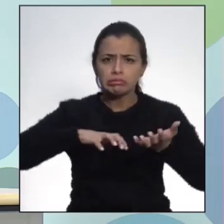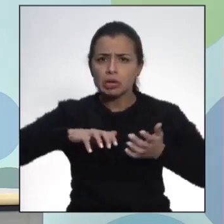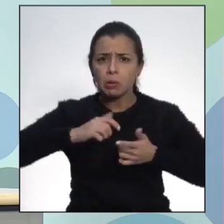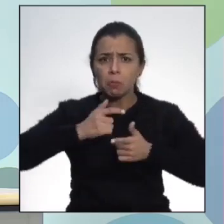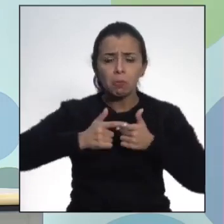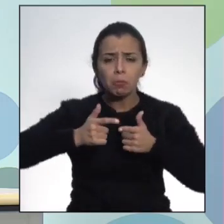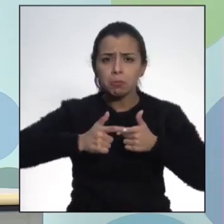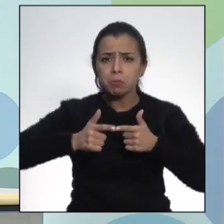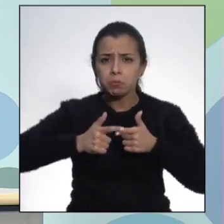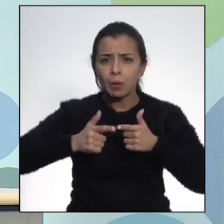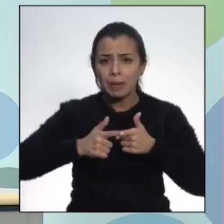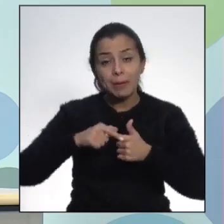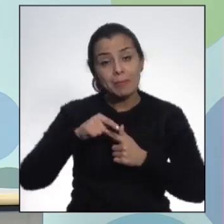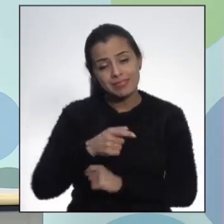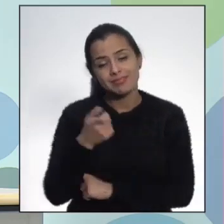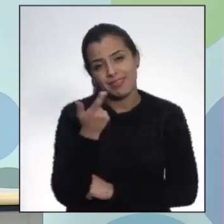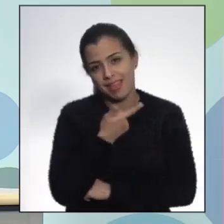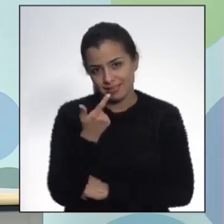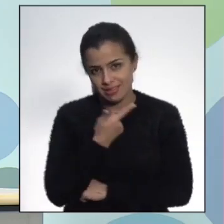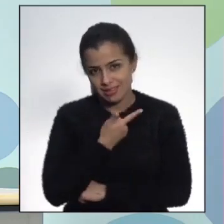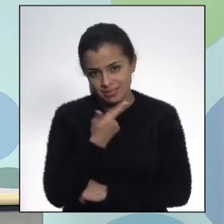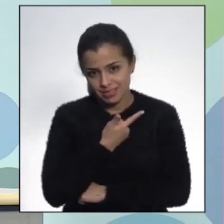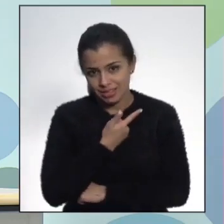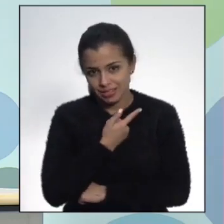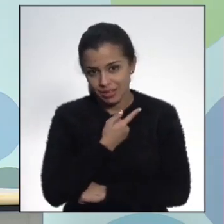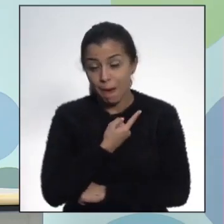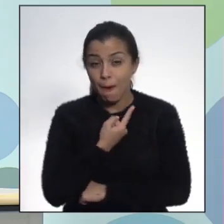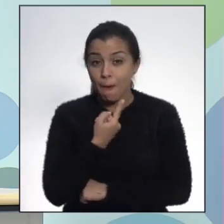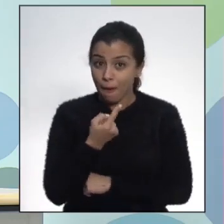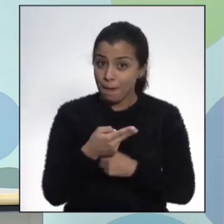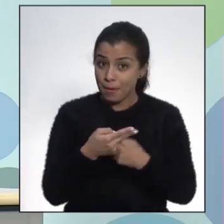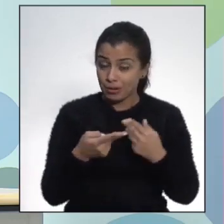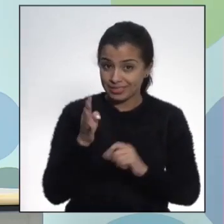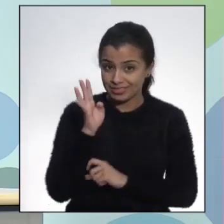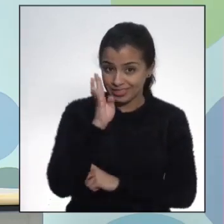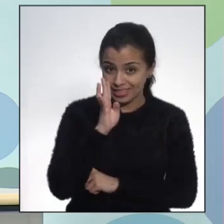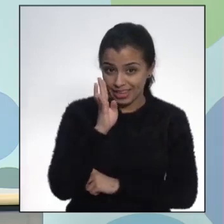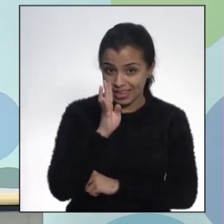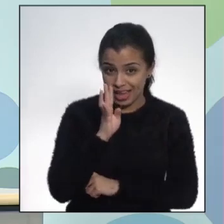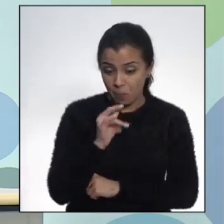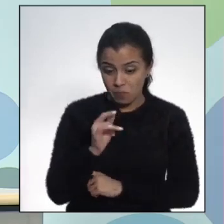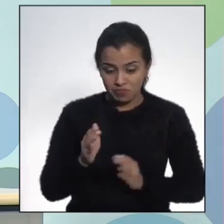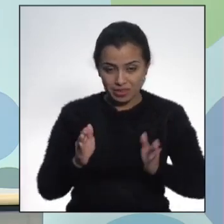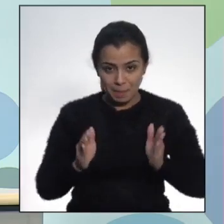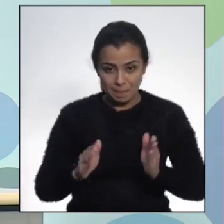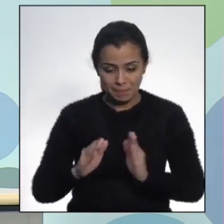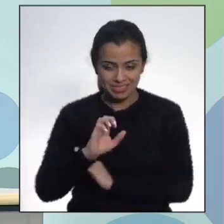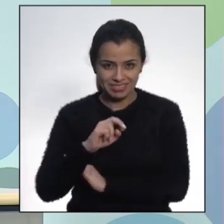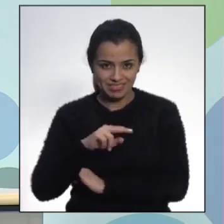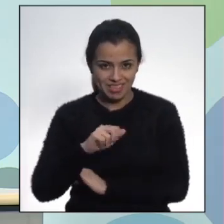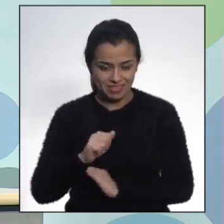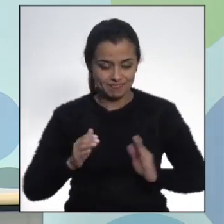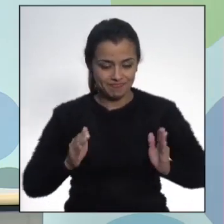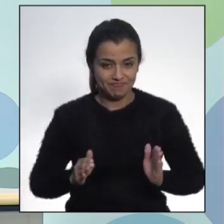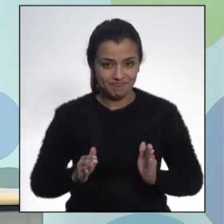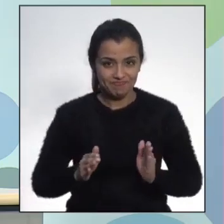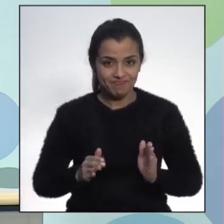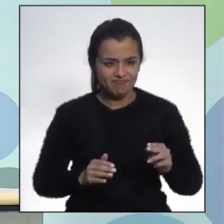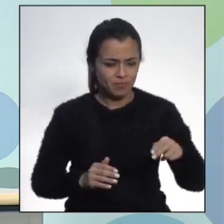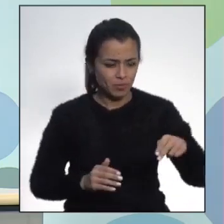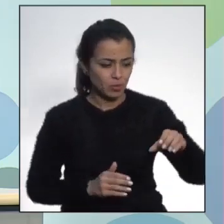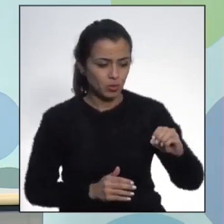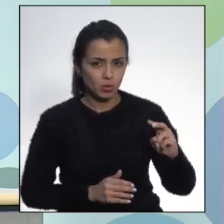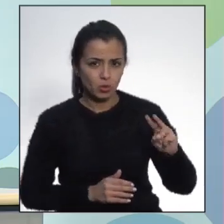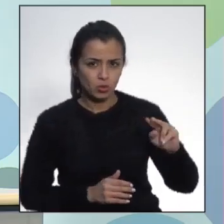que trazem a graça. Uma das cenas mais engraçadas é uma cena em que o noviço, o Carlos, ele troca de